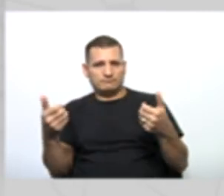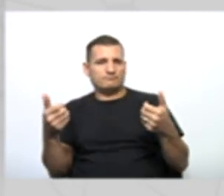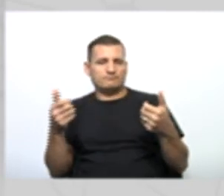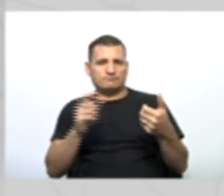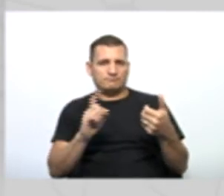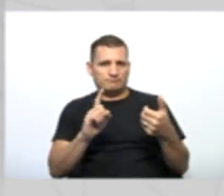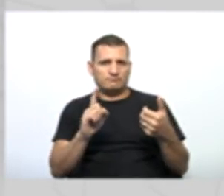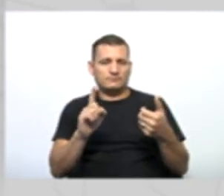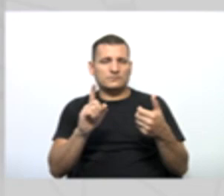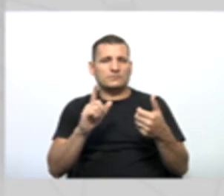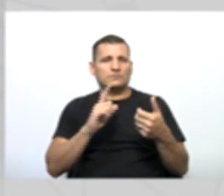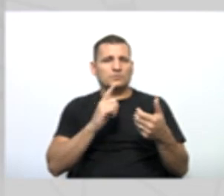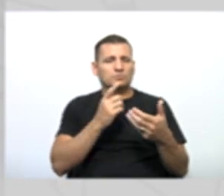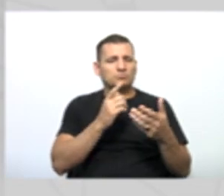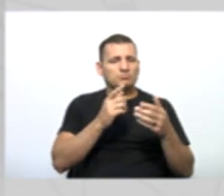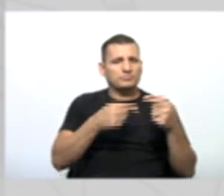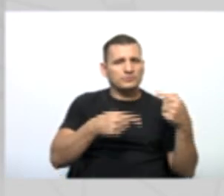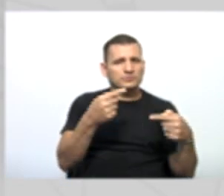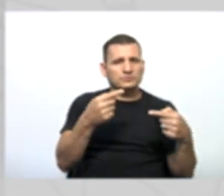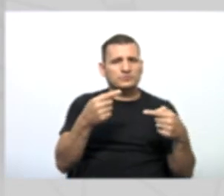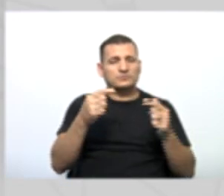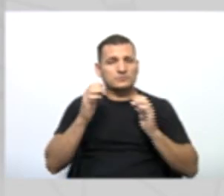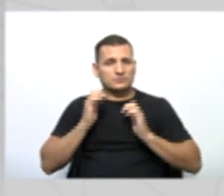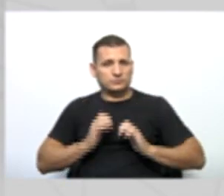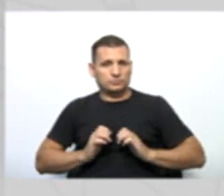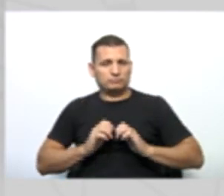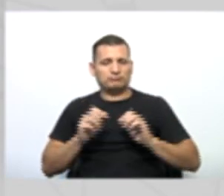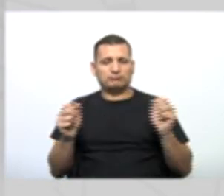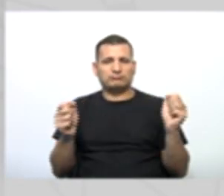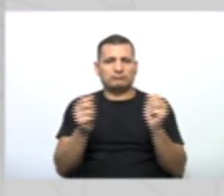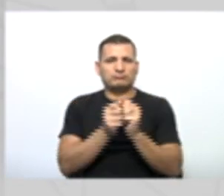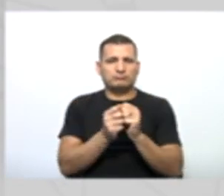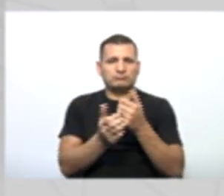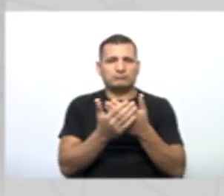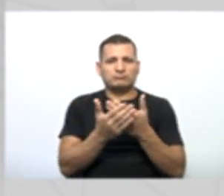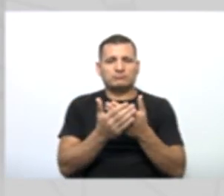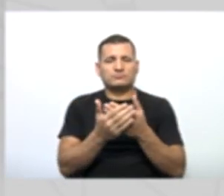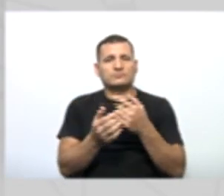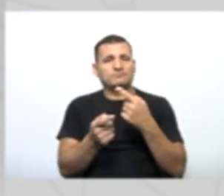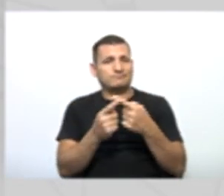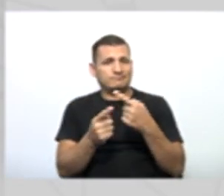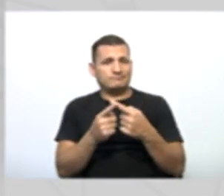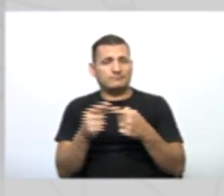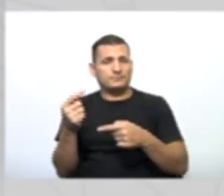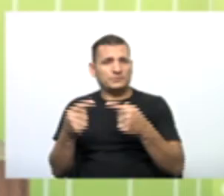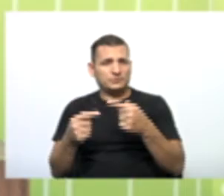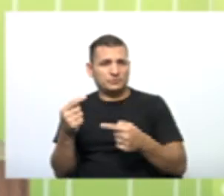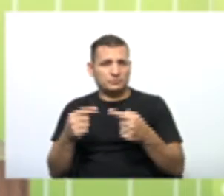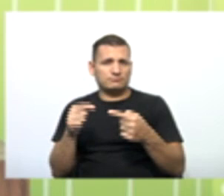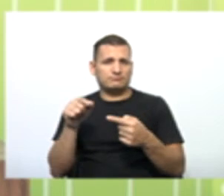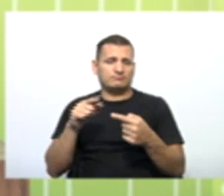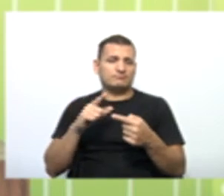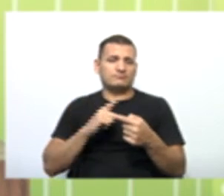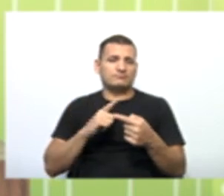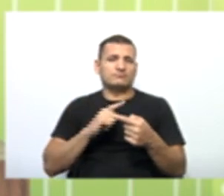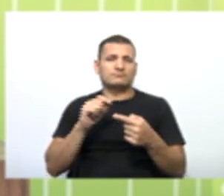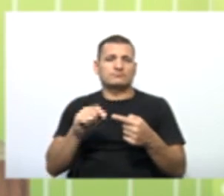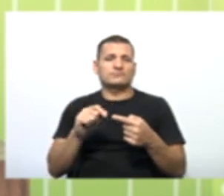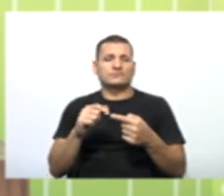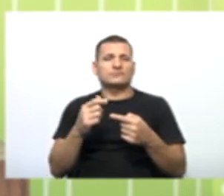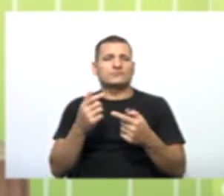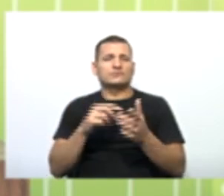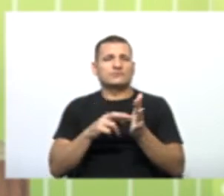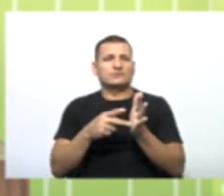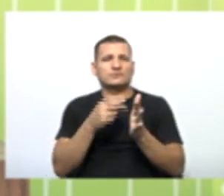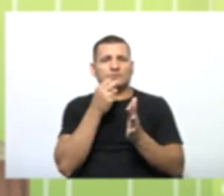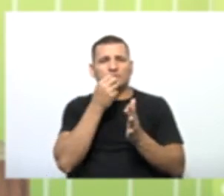Não. Você estudava a política como uma área da ética, porque a política fazia parte daquilo que era o bem agir, o